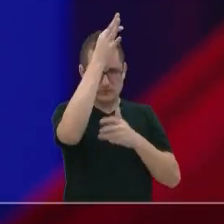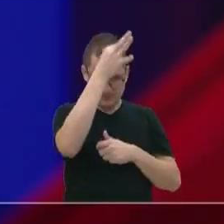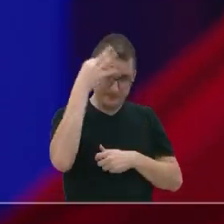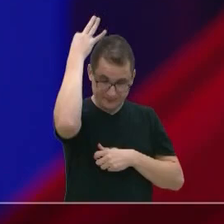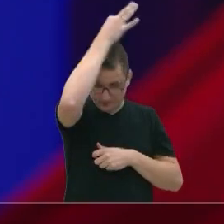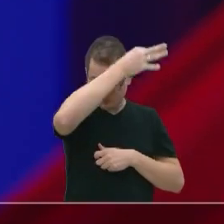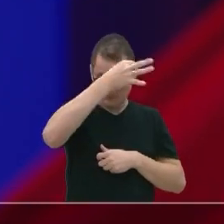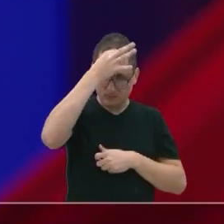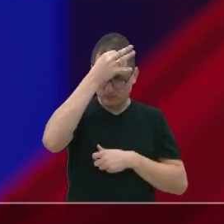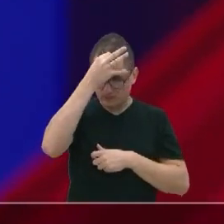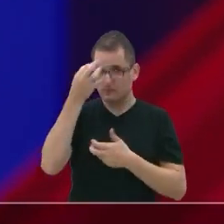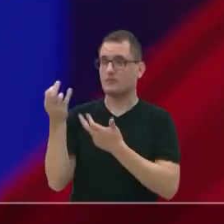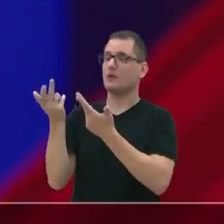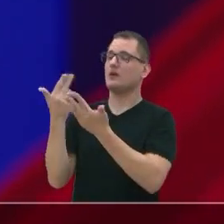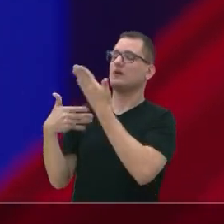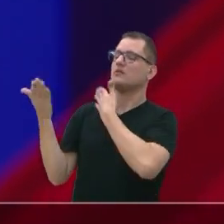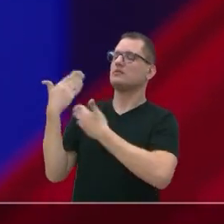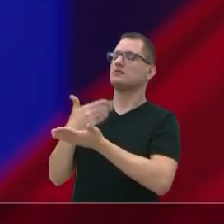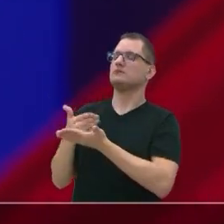Santo.